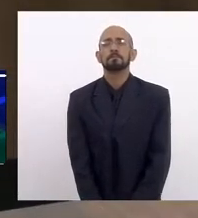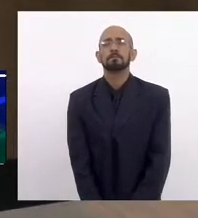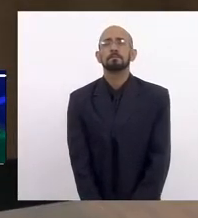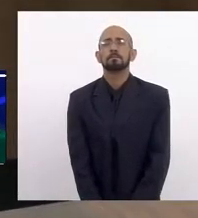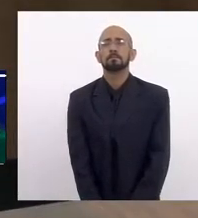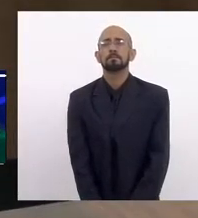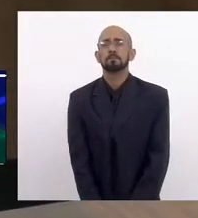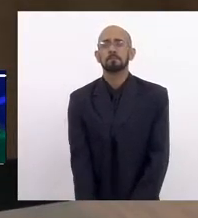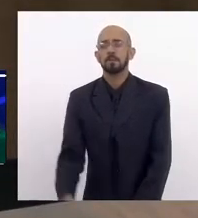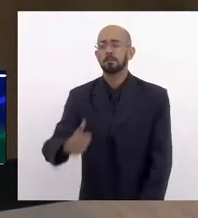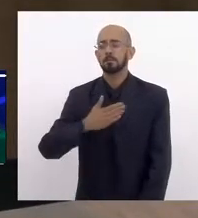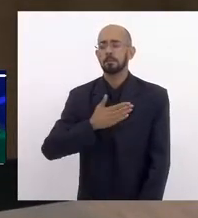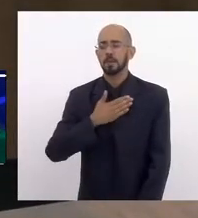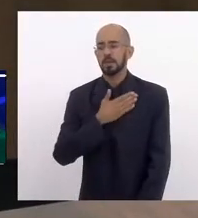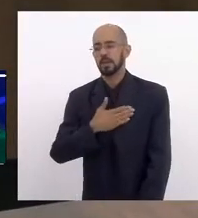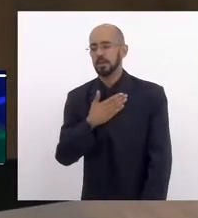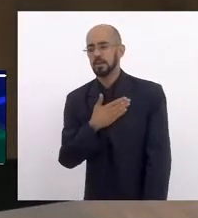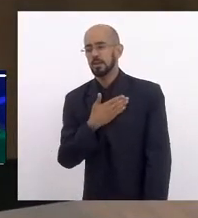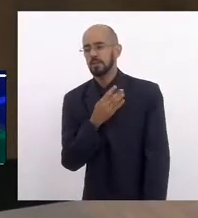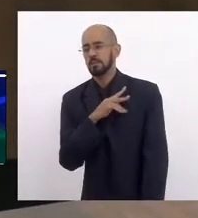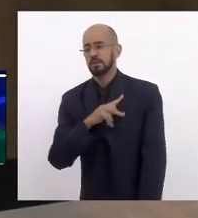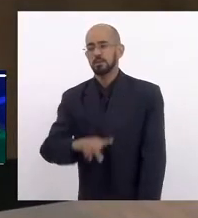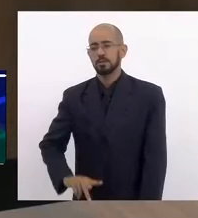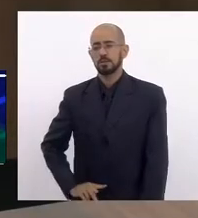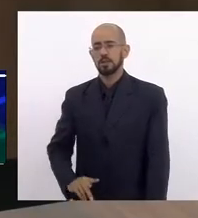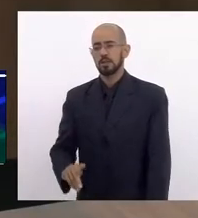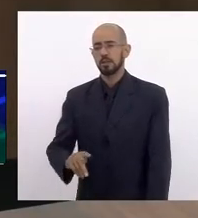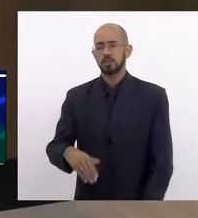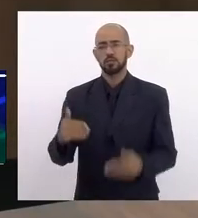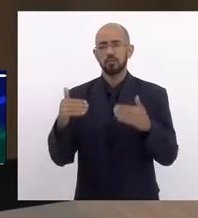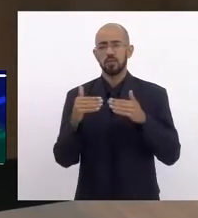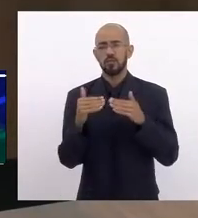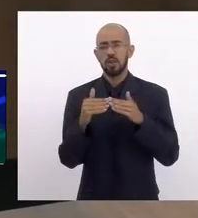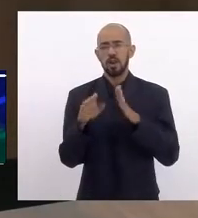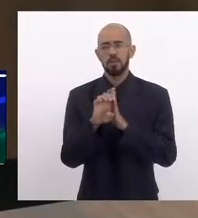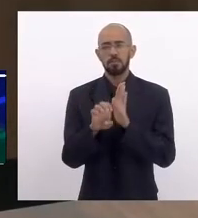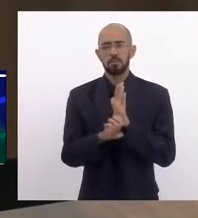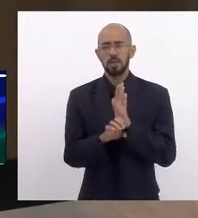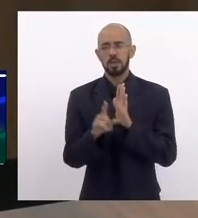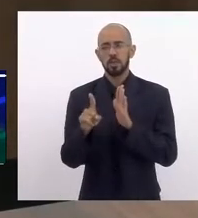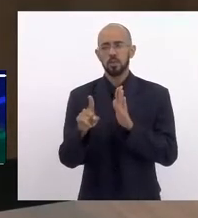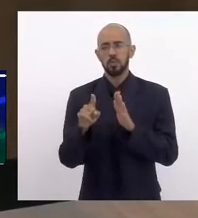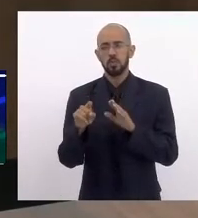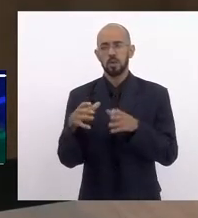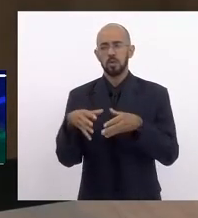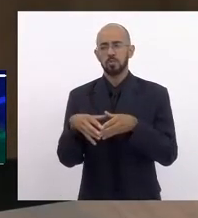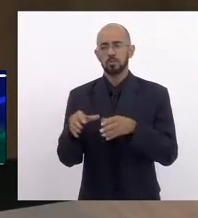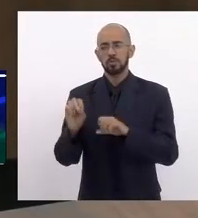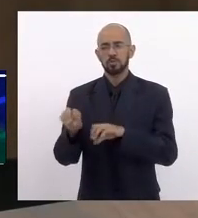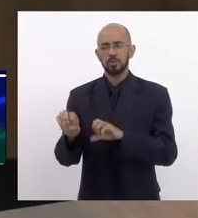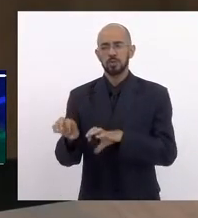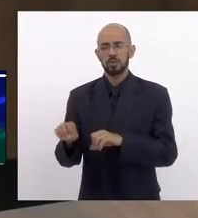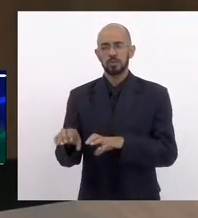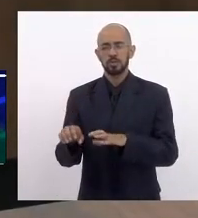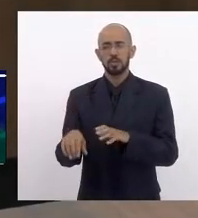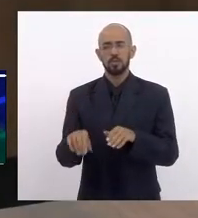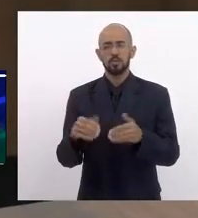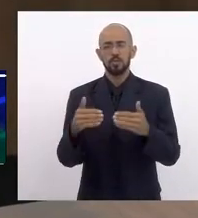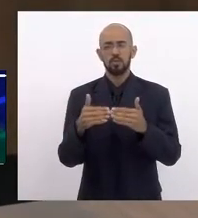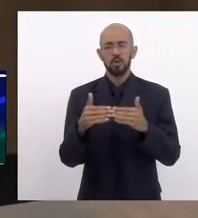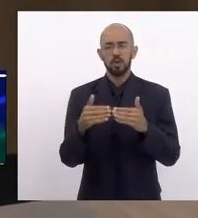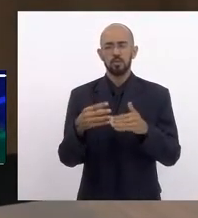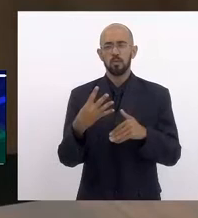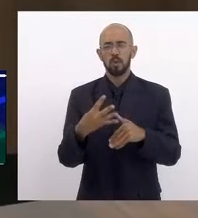Minha querida presidente, parecer as emendas de plenário. Favorável à emenda 1 da Comissão de Educação, favorável às emendas de plenário 4,